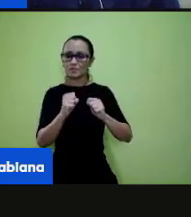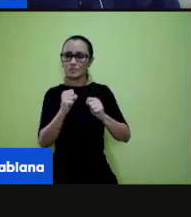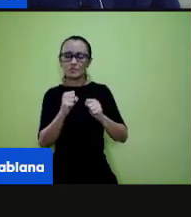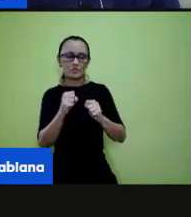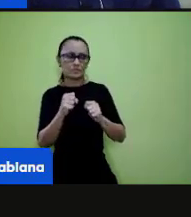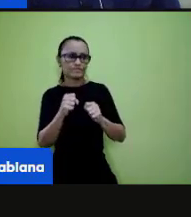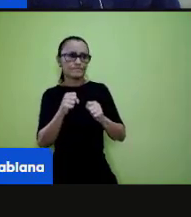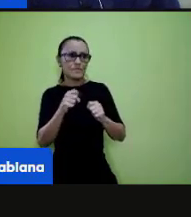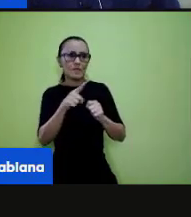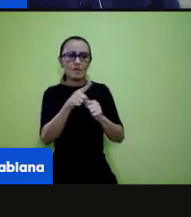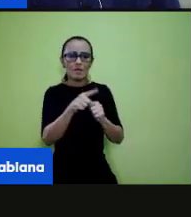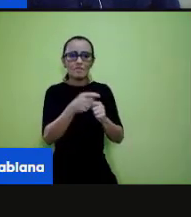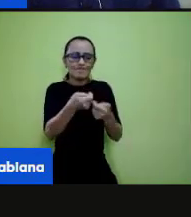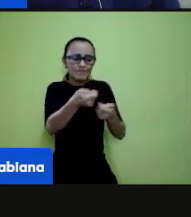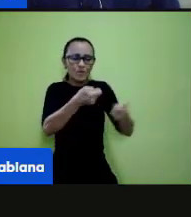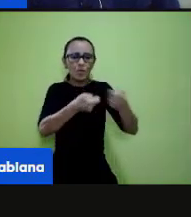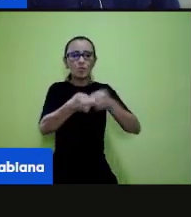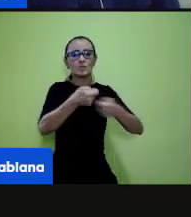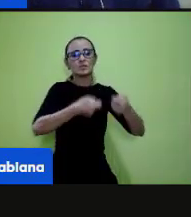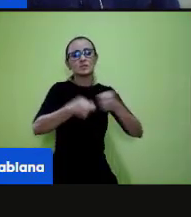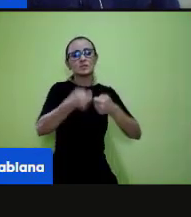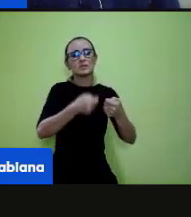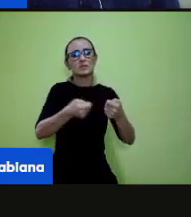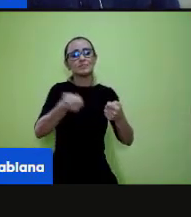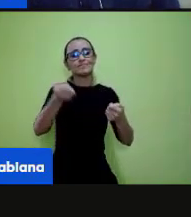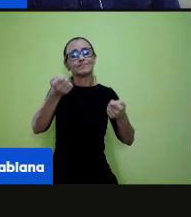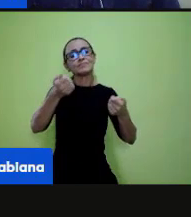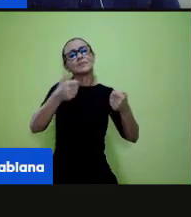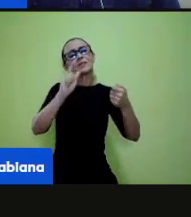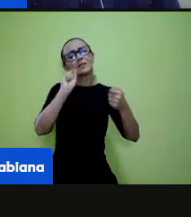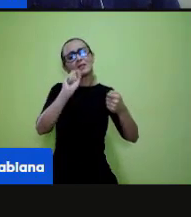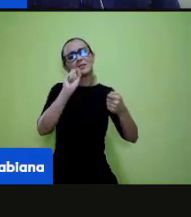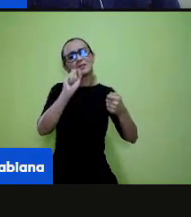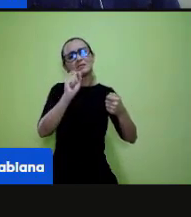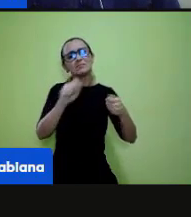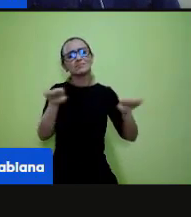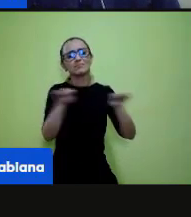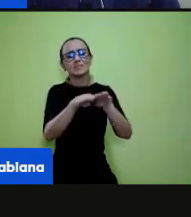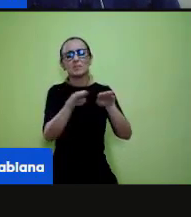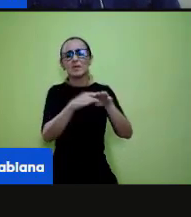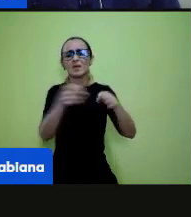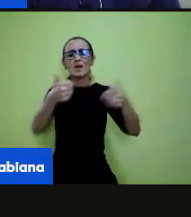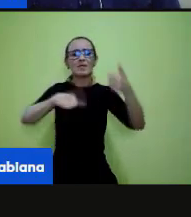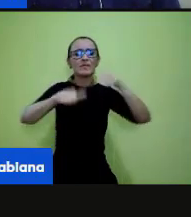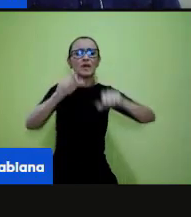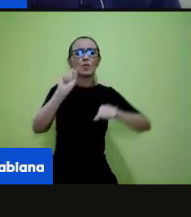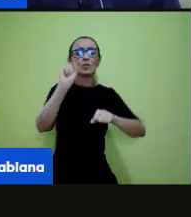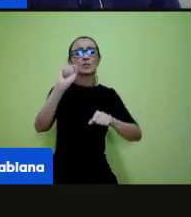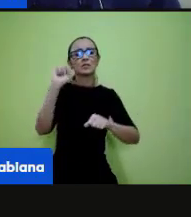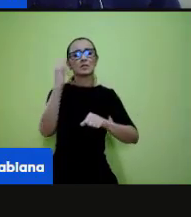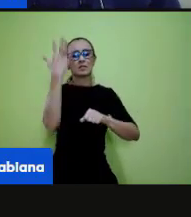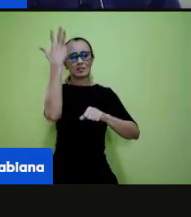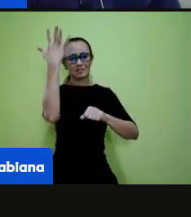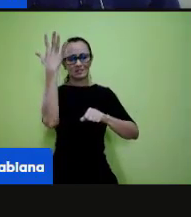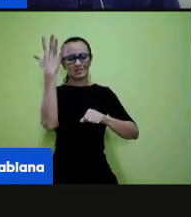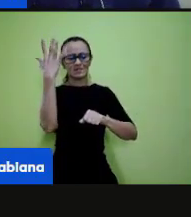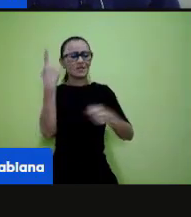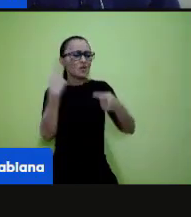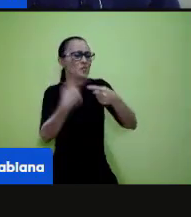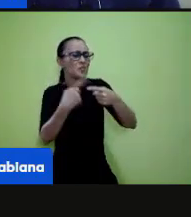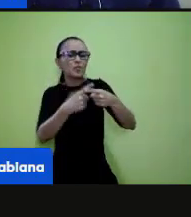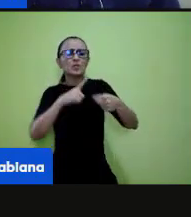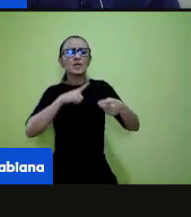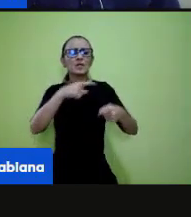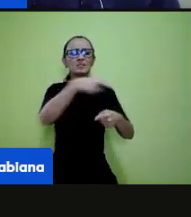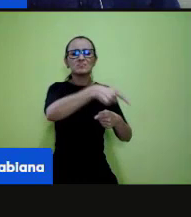poder eventualmente avaliar o que está sendo feito com esses criadouros, o que está acontecendo com relação